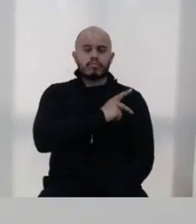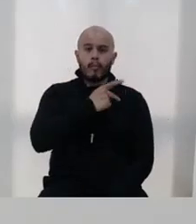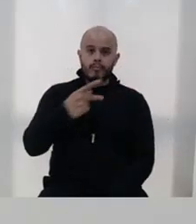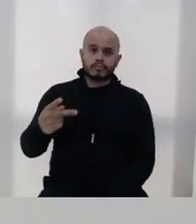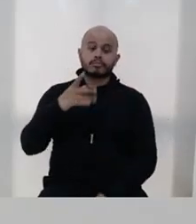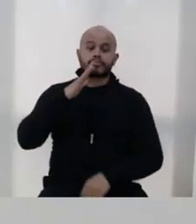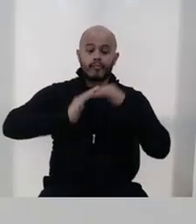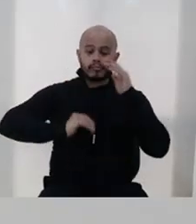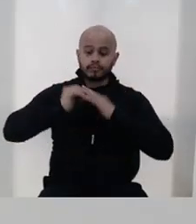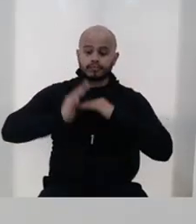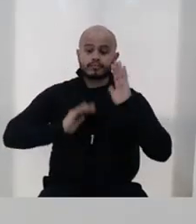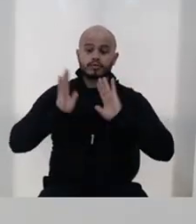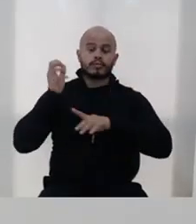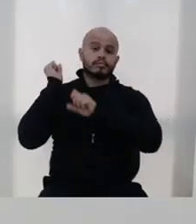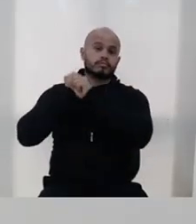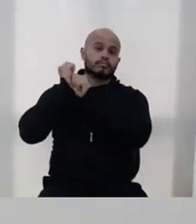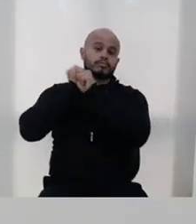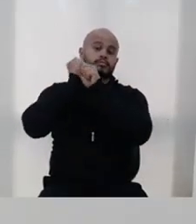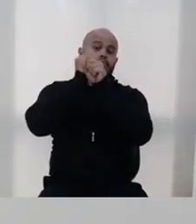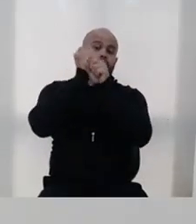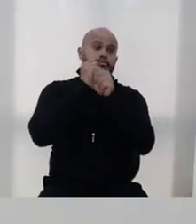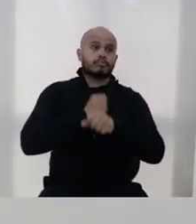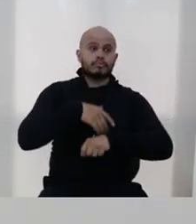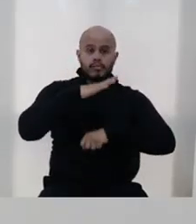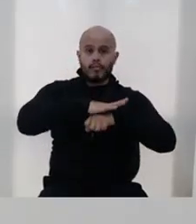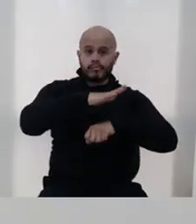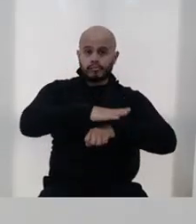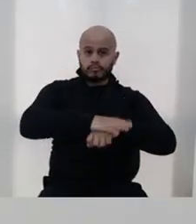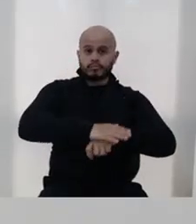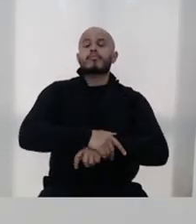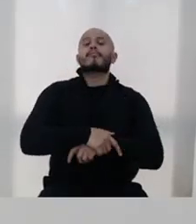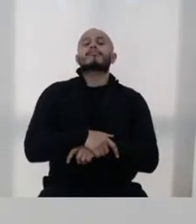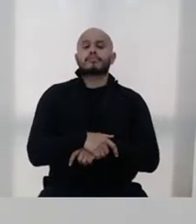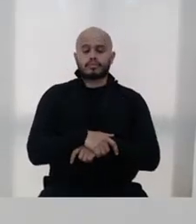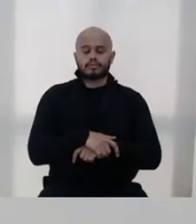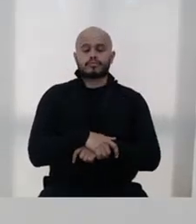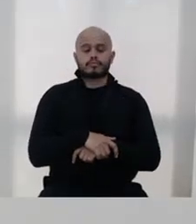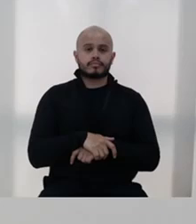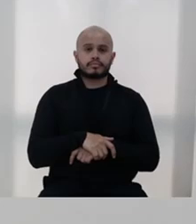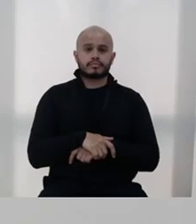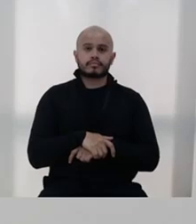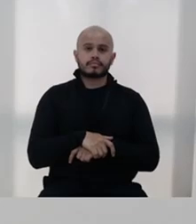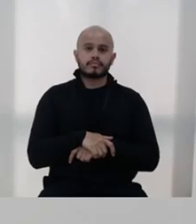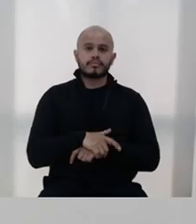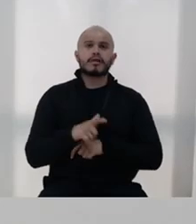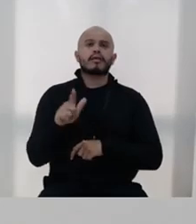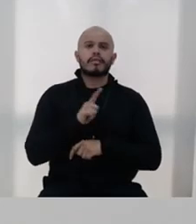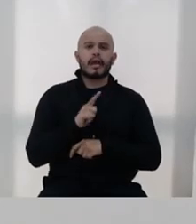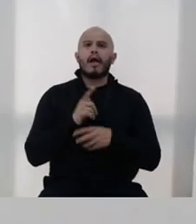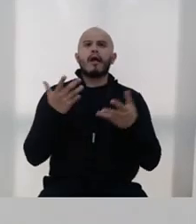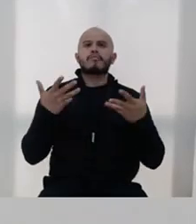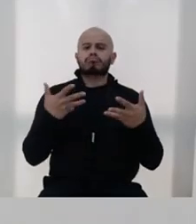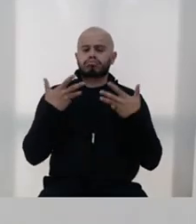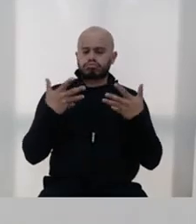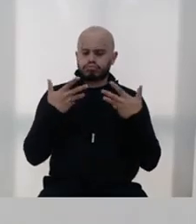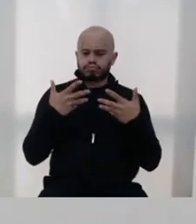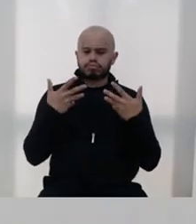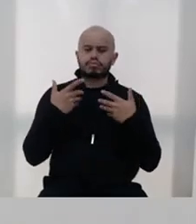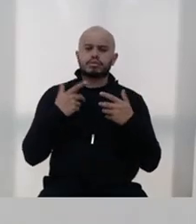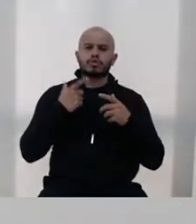implementadas ao longo dos anos aqui pela nossa instituição, a Defensoria Pública do Estado de São Paulo tem uma alegria muito grande de receber